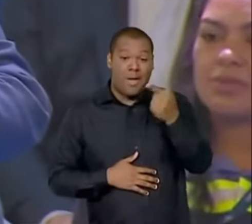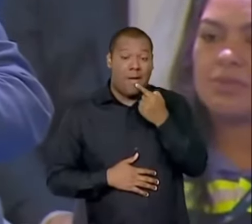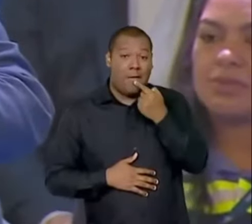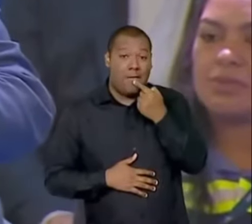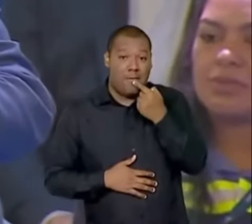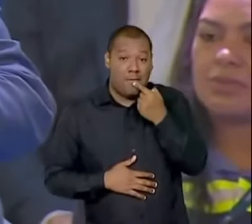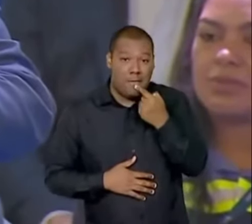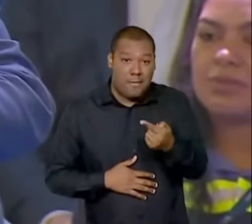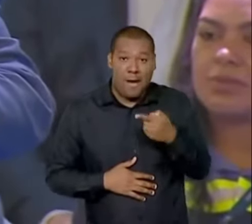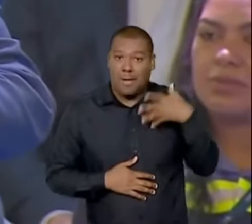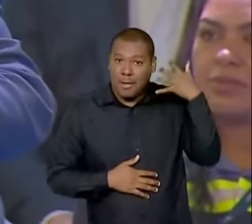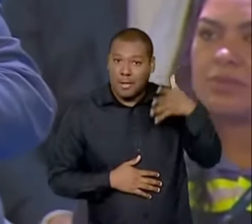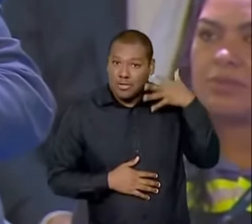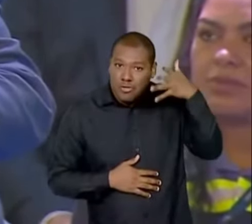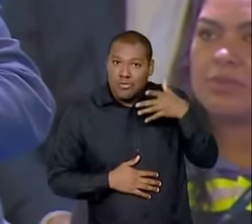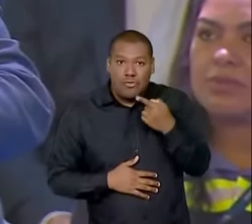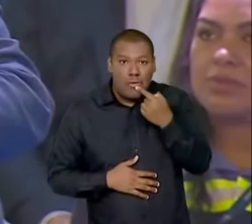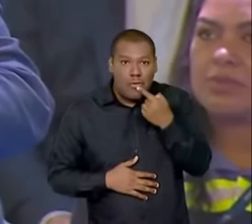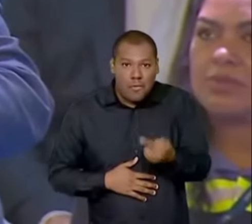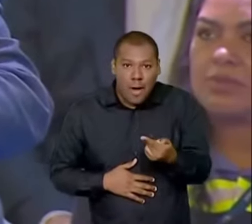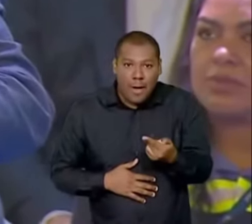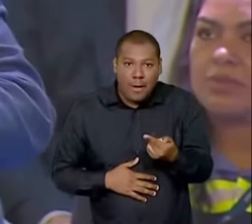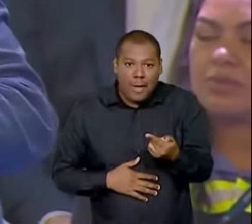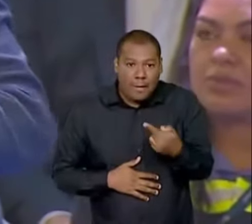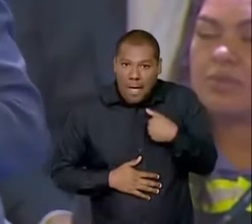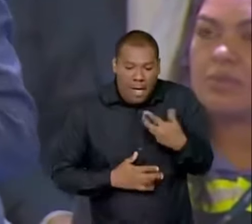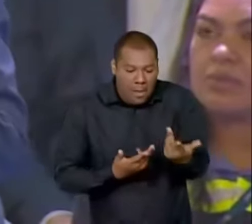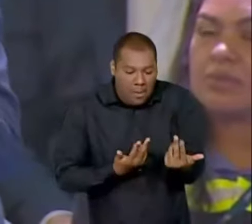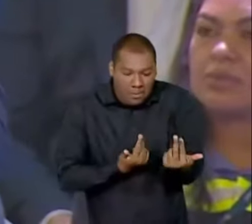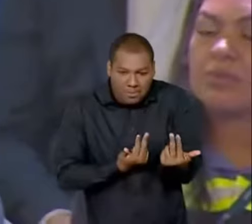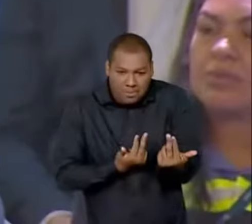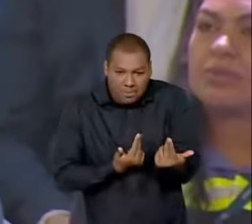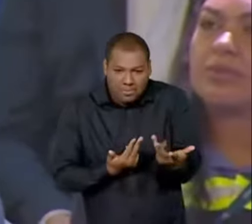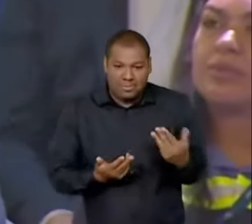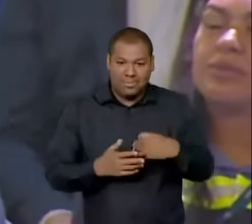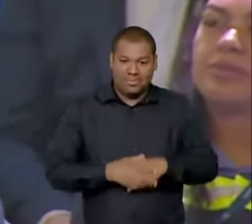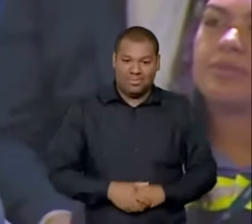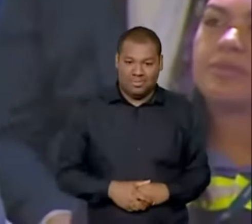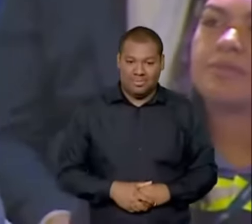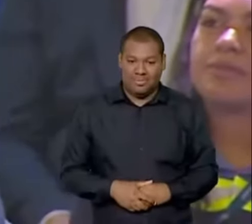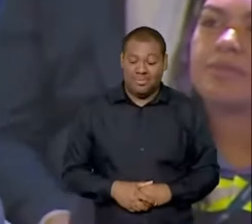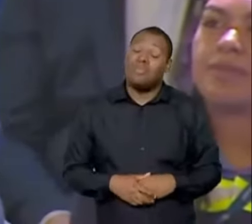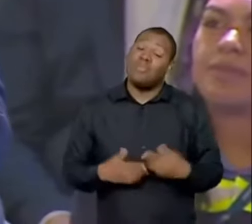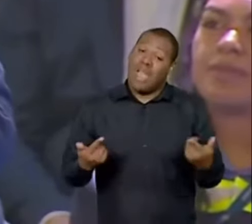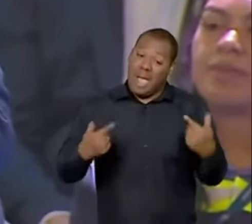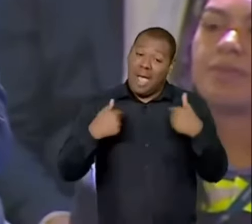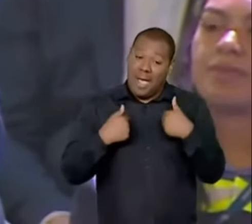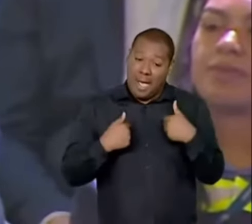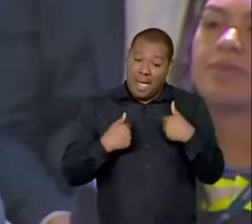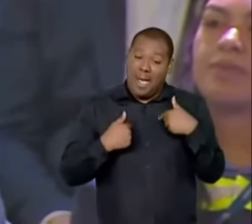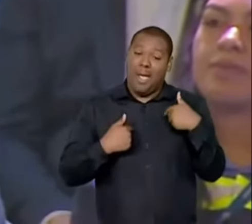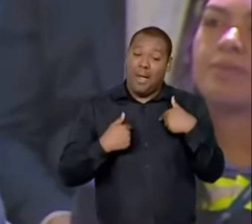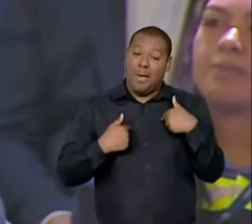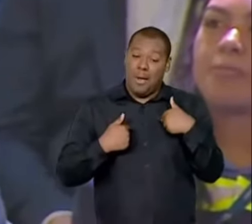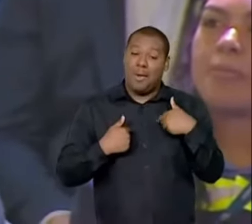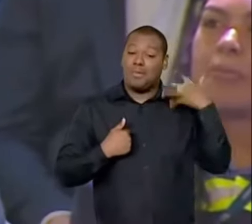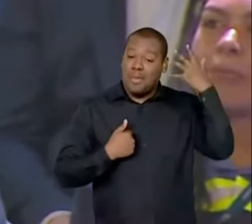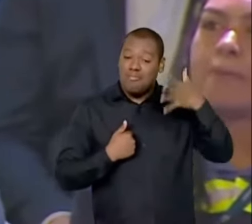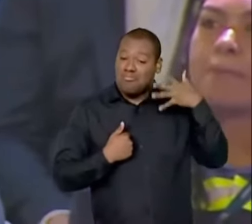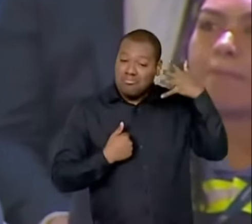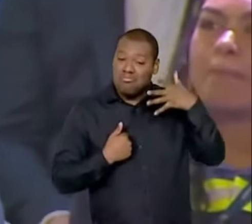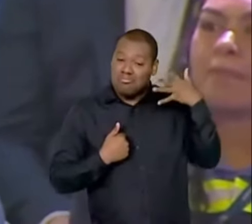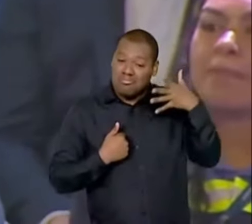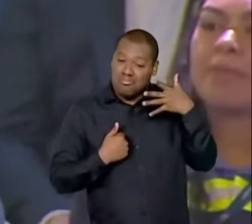possível a gente procurar alguma coisa nova para dizer num dia importante como